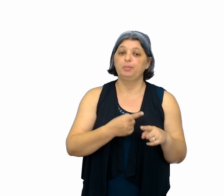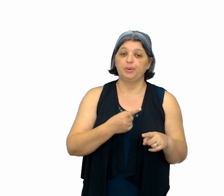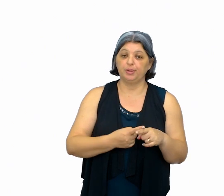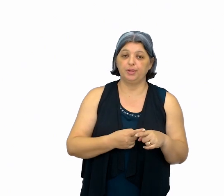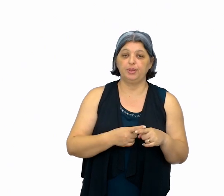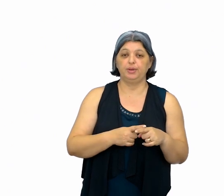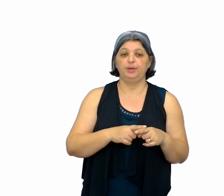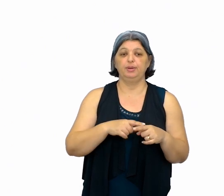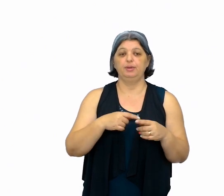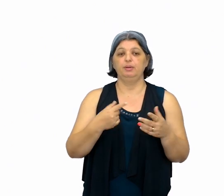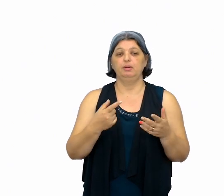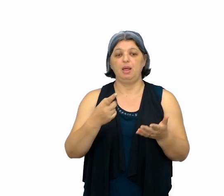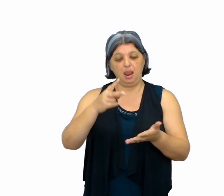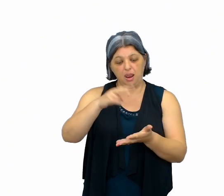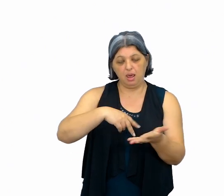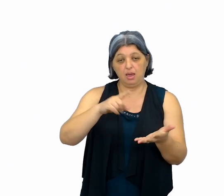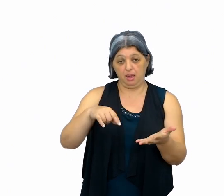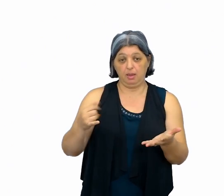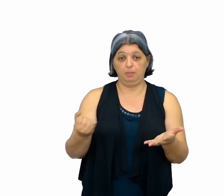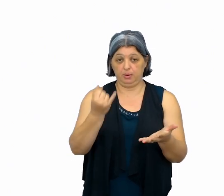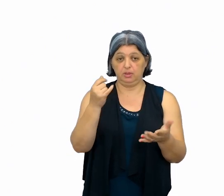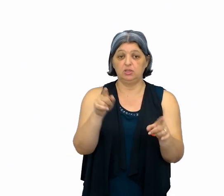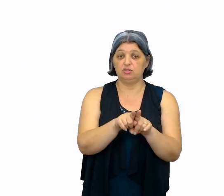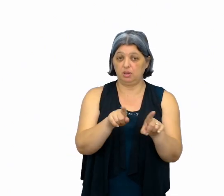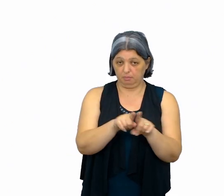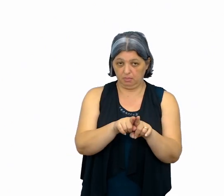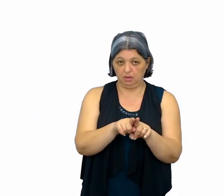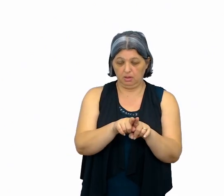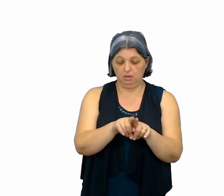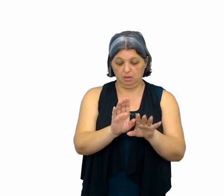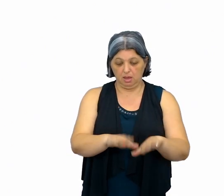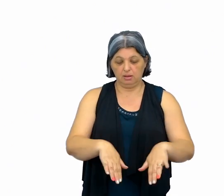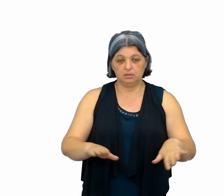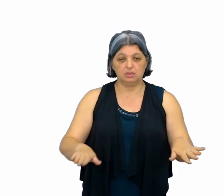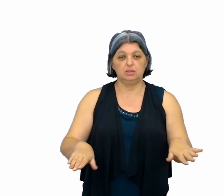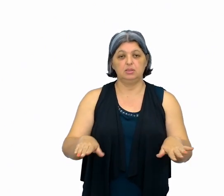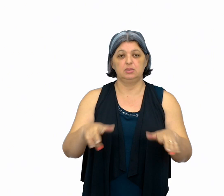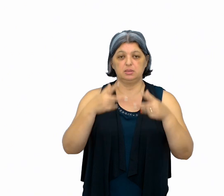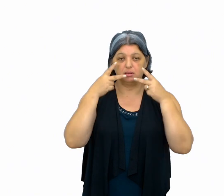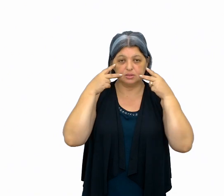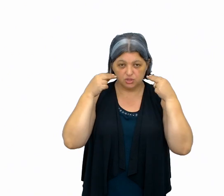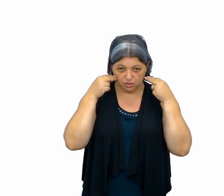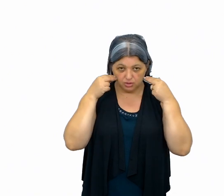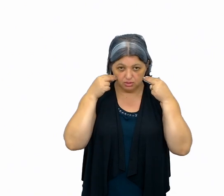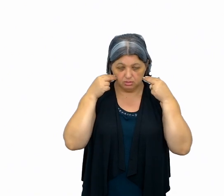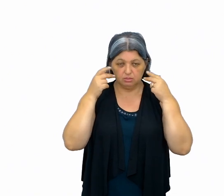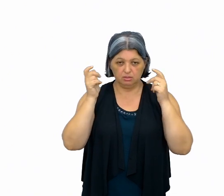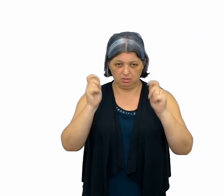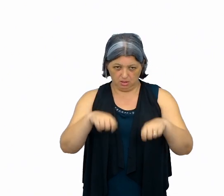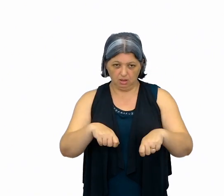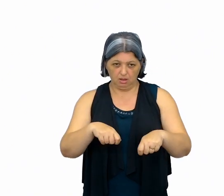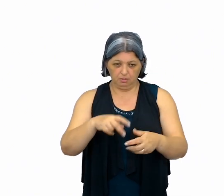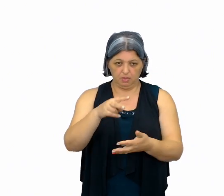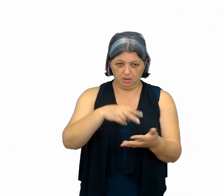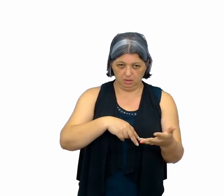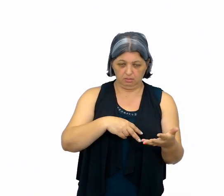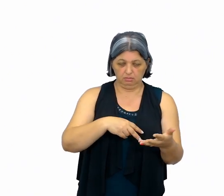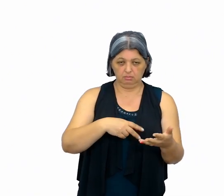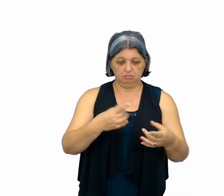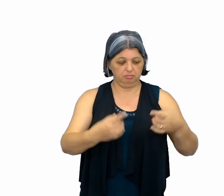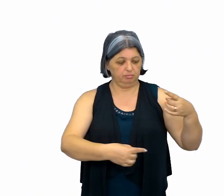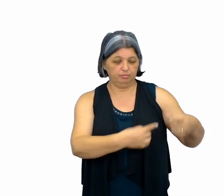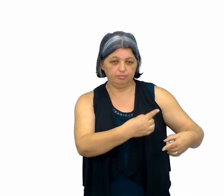é importante também para as crianças indígenas? Aqui pode valer a pena discutir